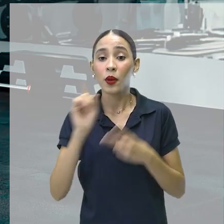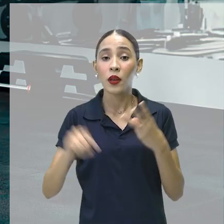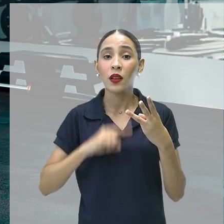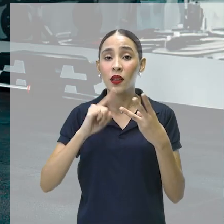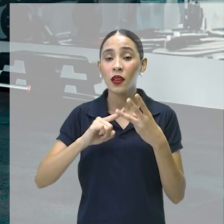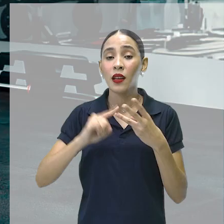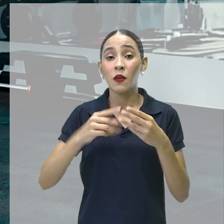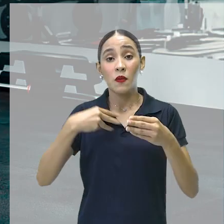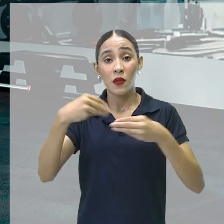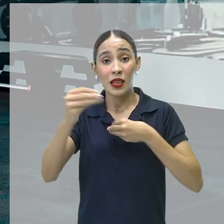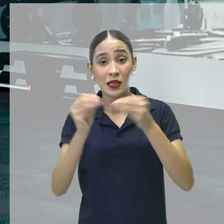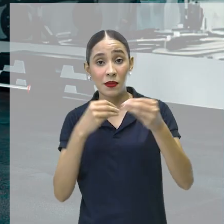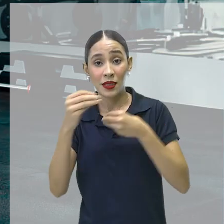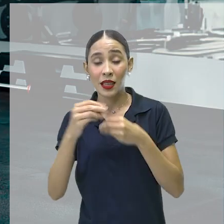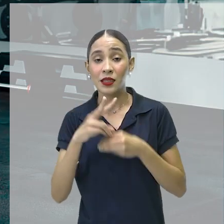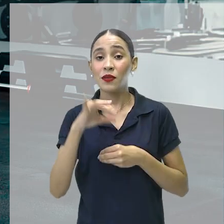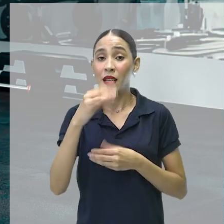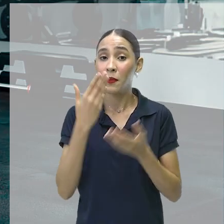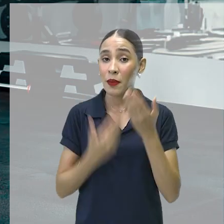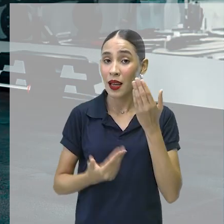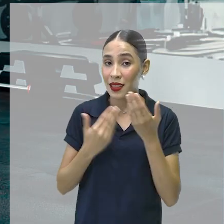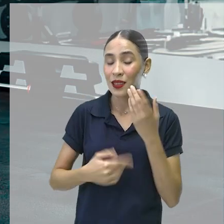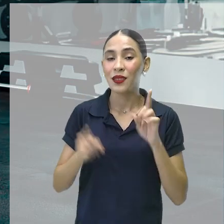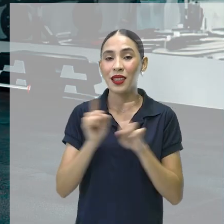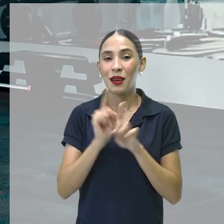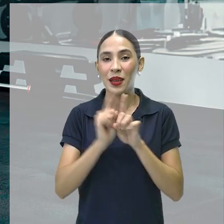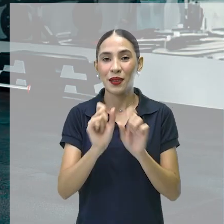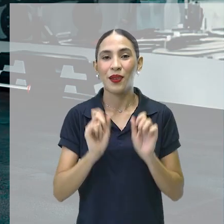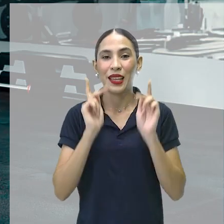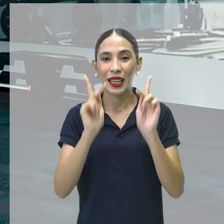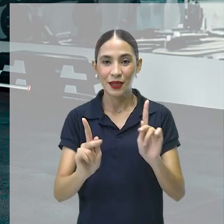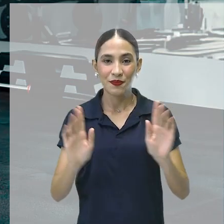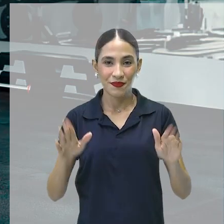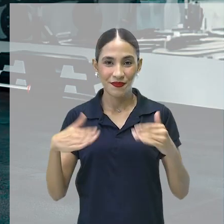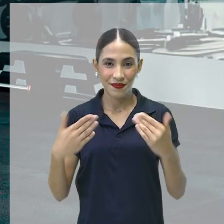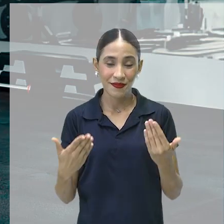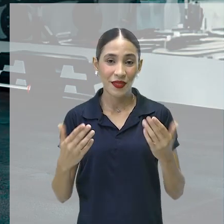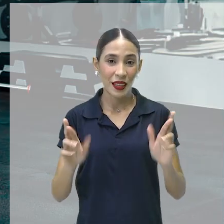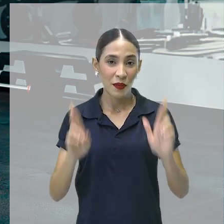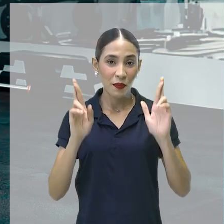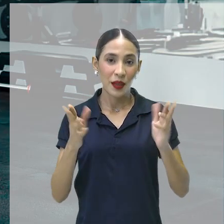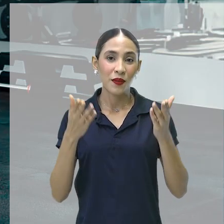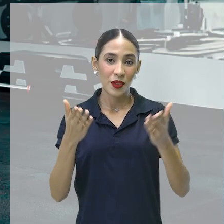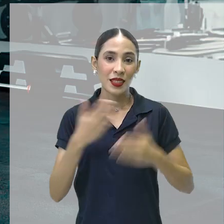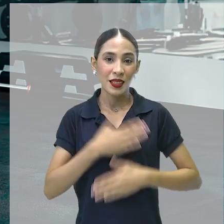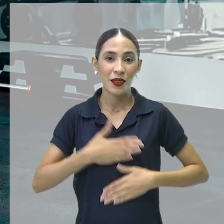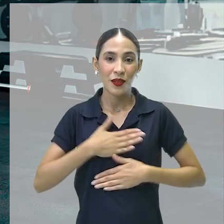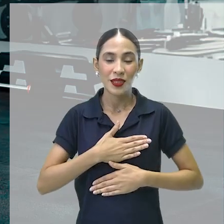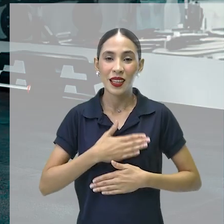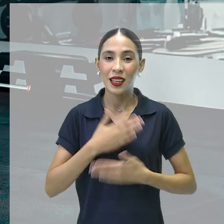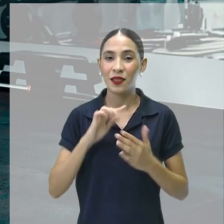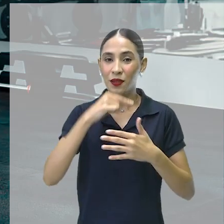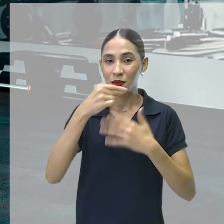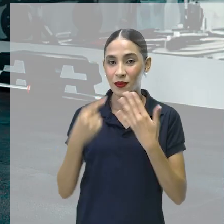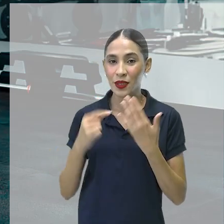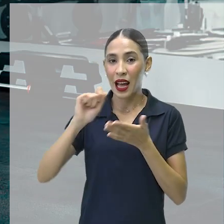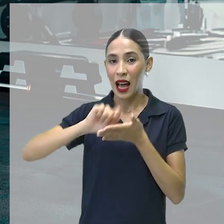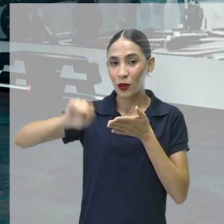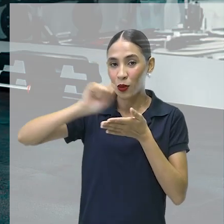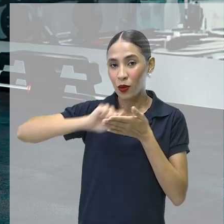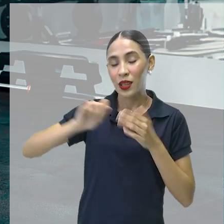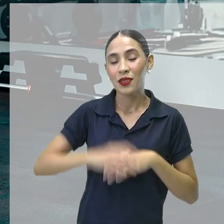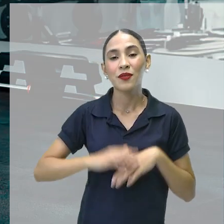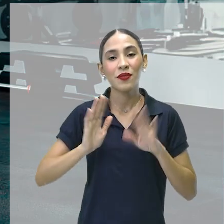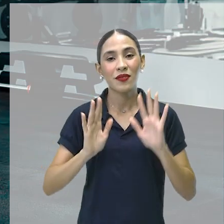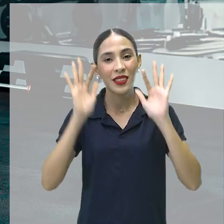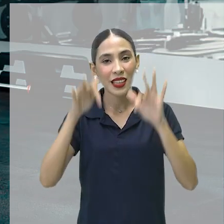que é a flexibilidade, que a gente vai perdendo com o tempo, certo? Muito bem, espero que vocês tenham anotado todas essas dicas. A